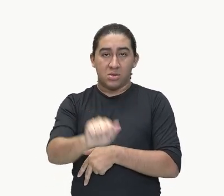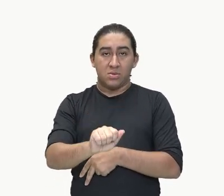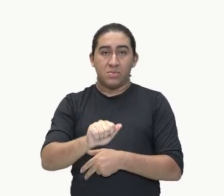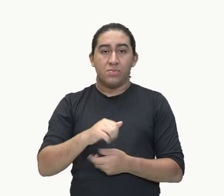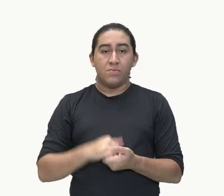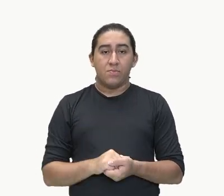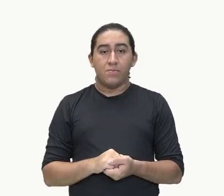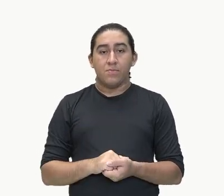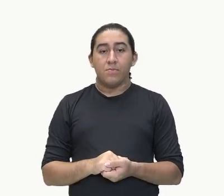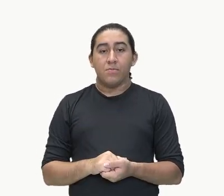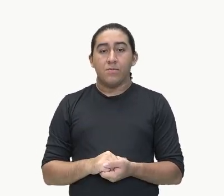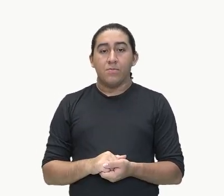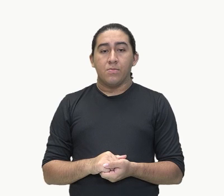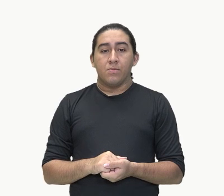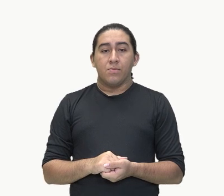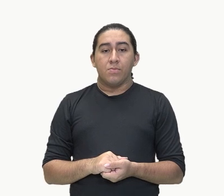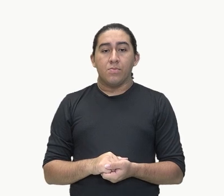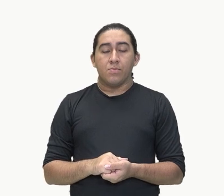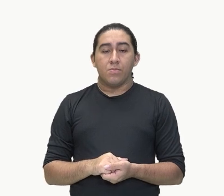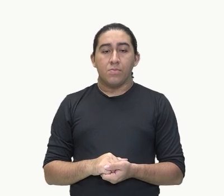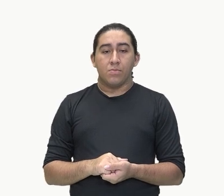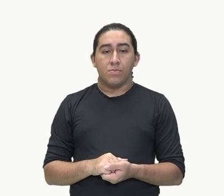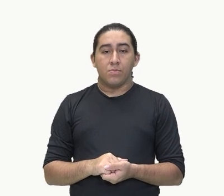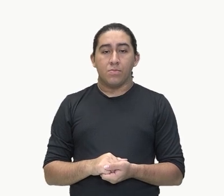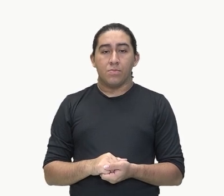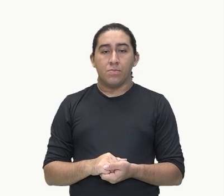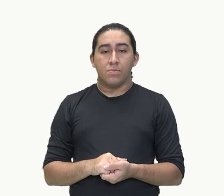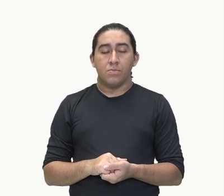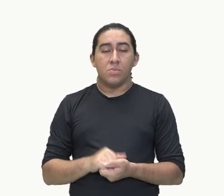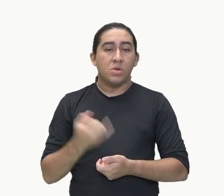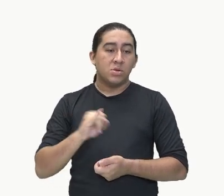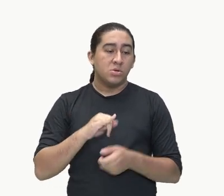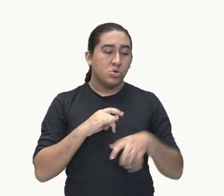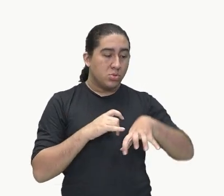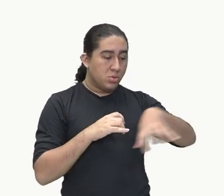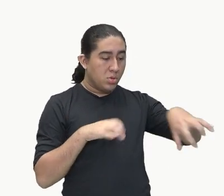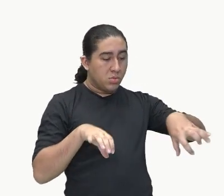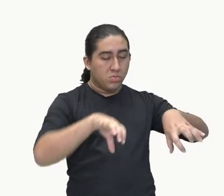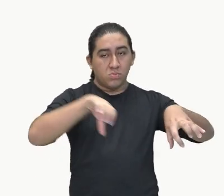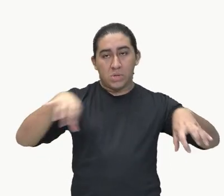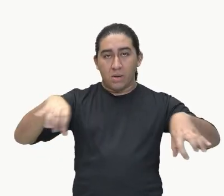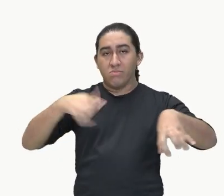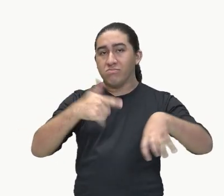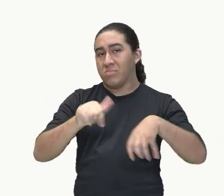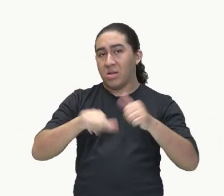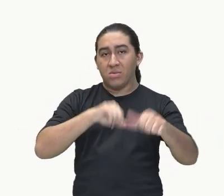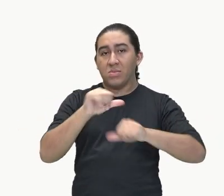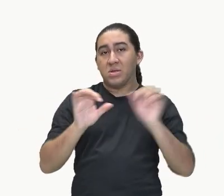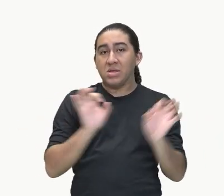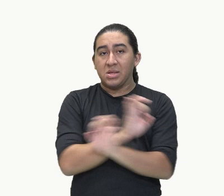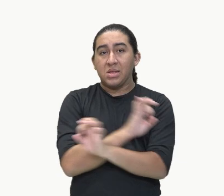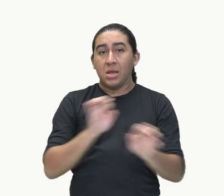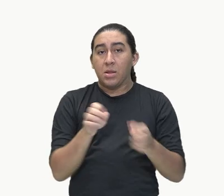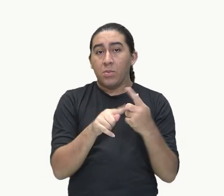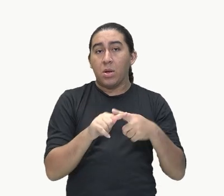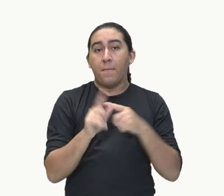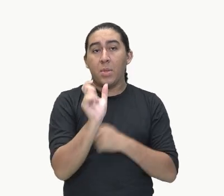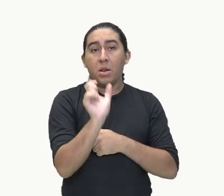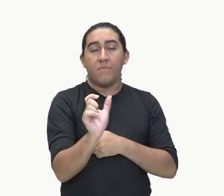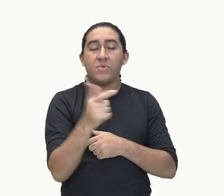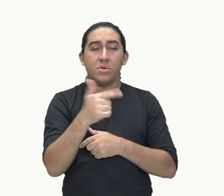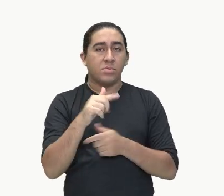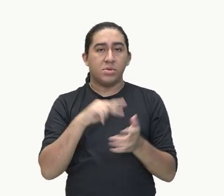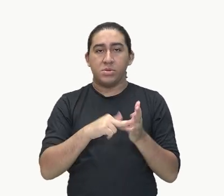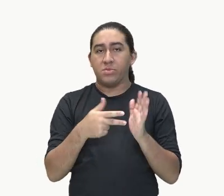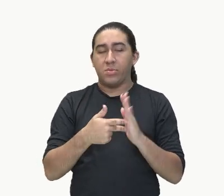você excluir um prefixo ou sufixo, nada vai acontecer, porque a palavra não vai ter,